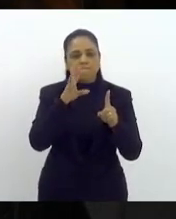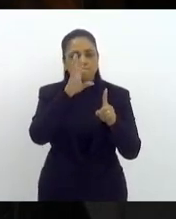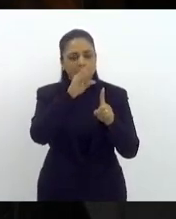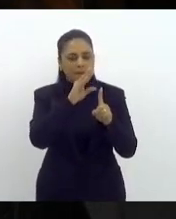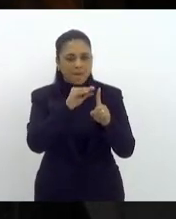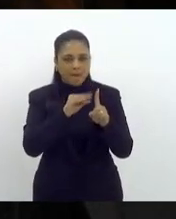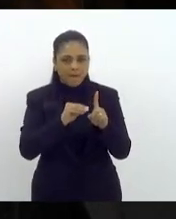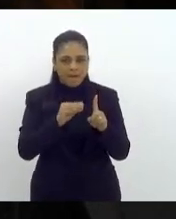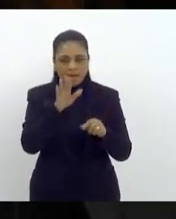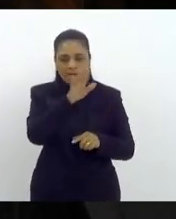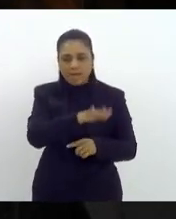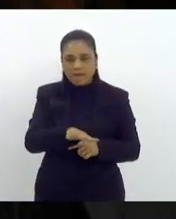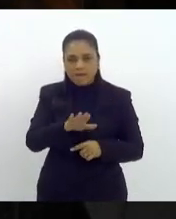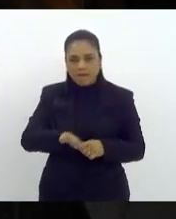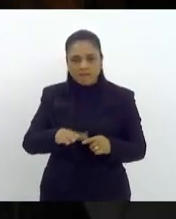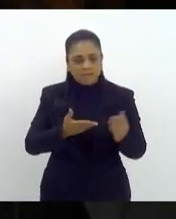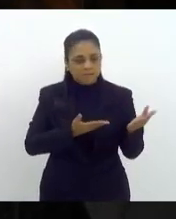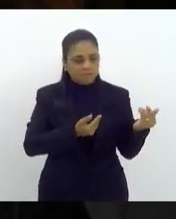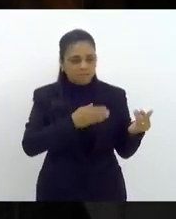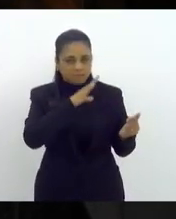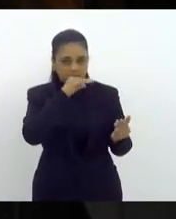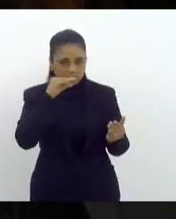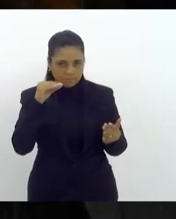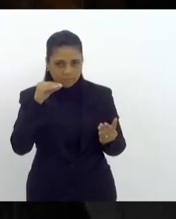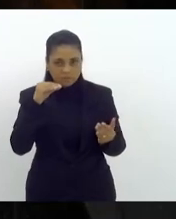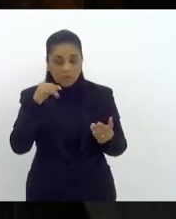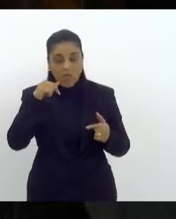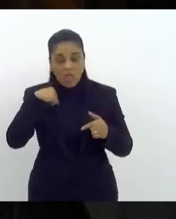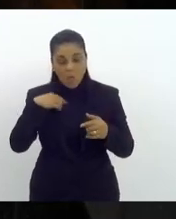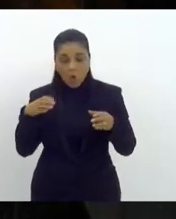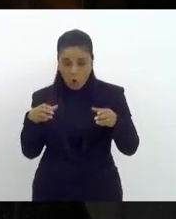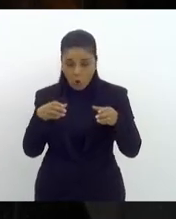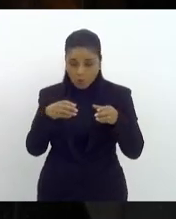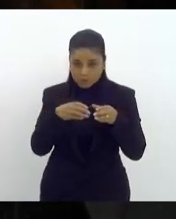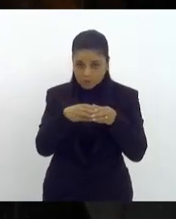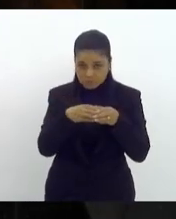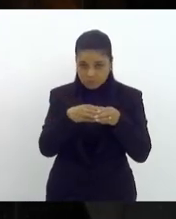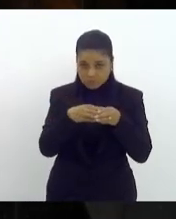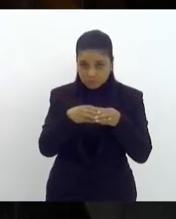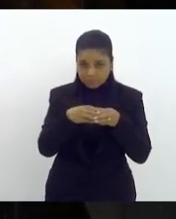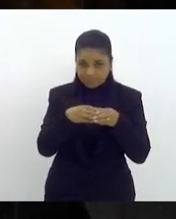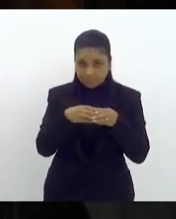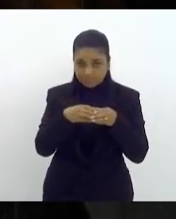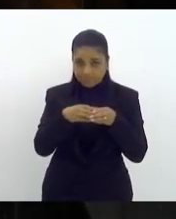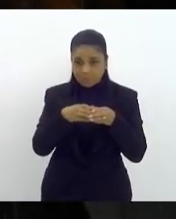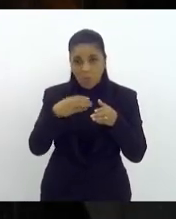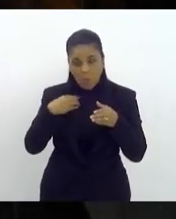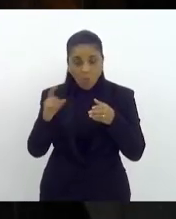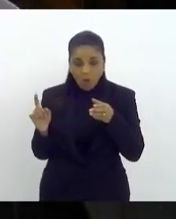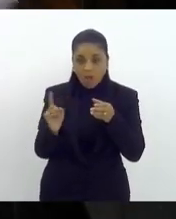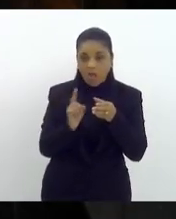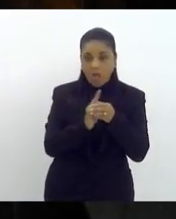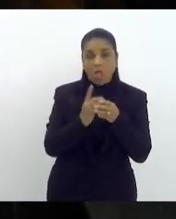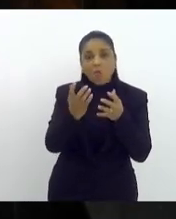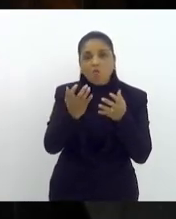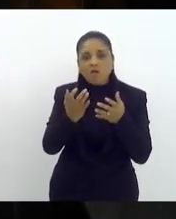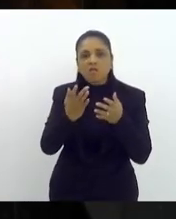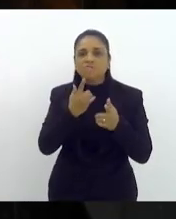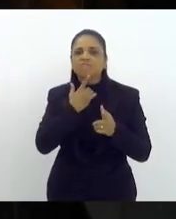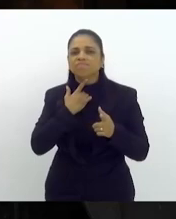adolescentes e nesta casa eu faço parte dessa comissão por opção eu quis fazer